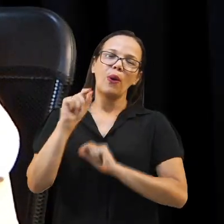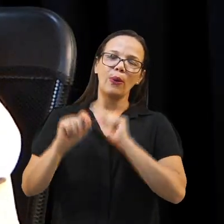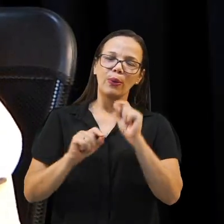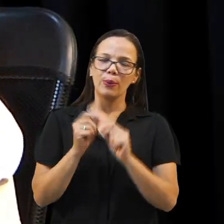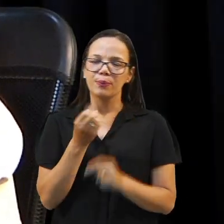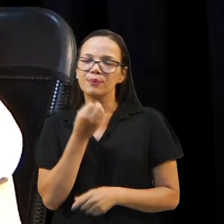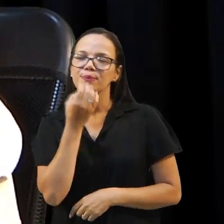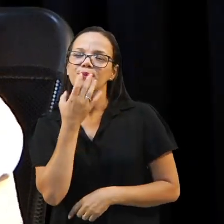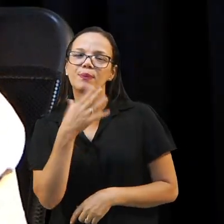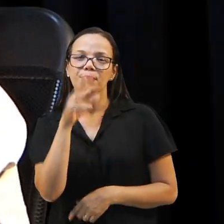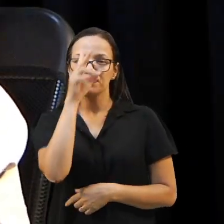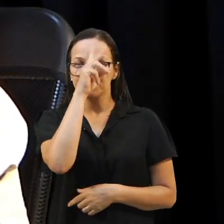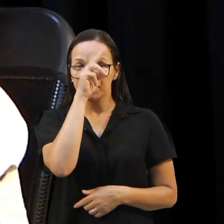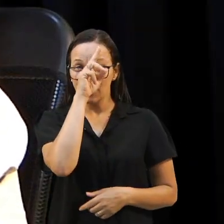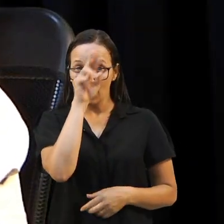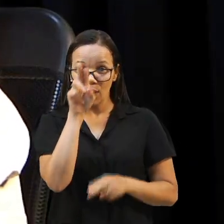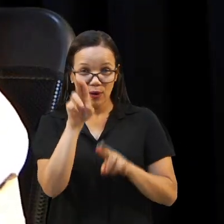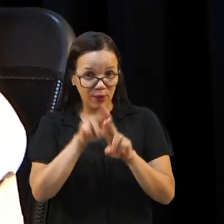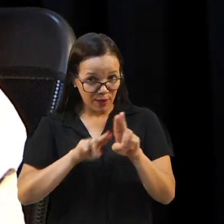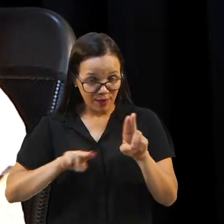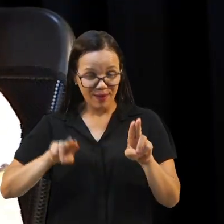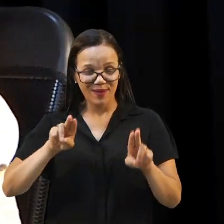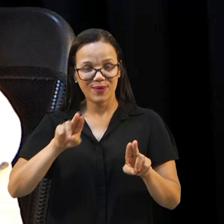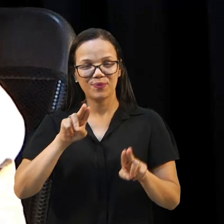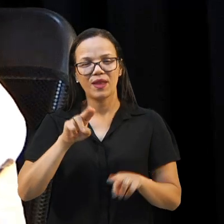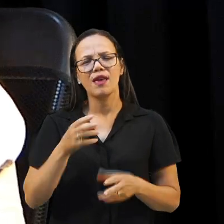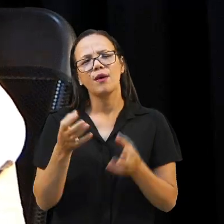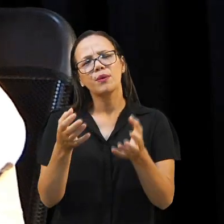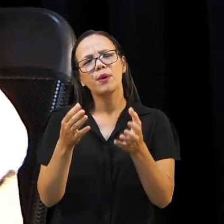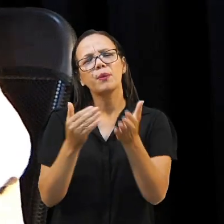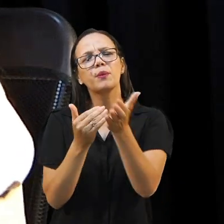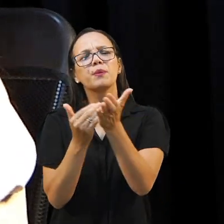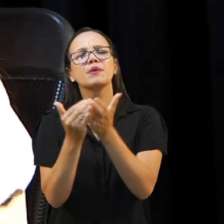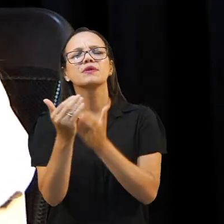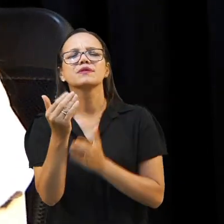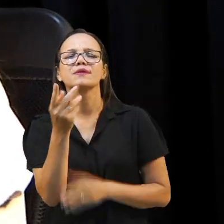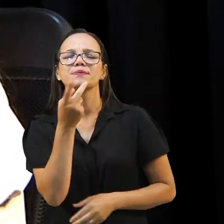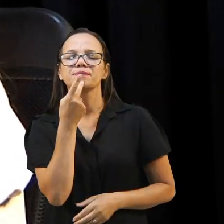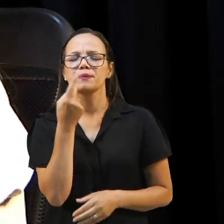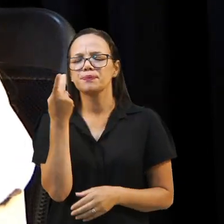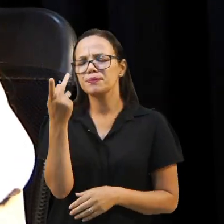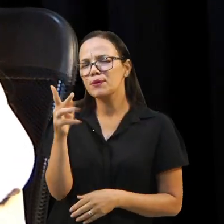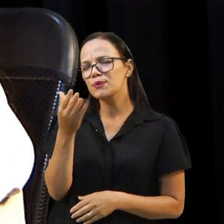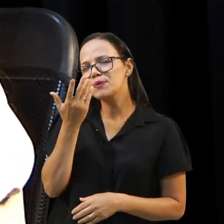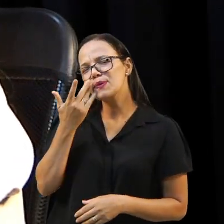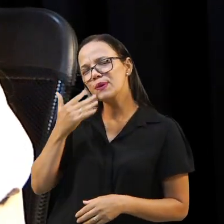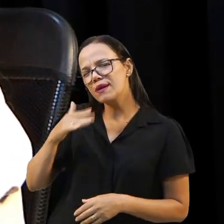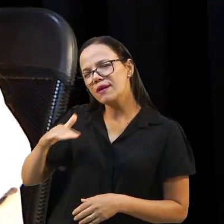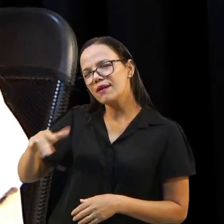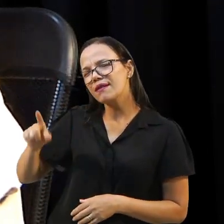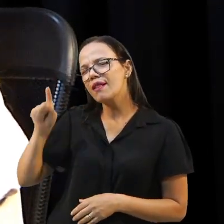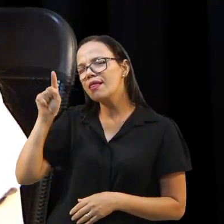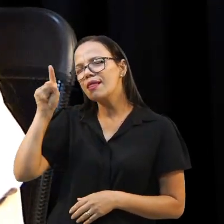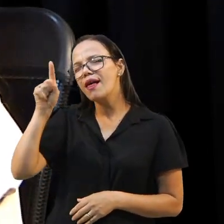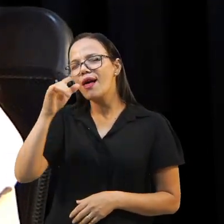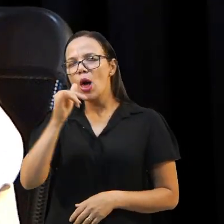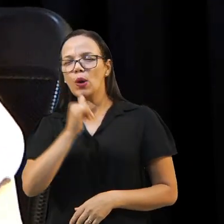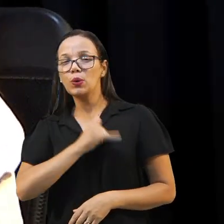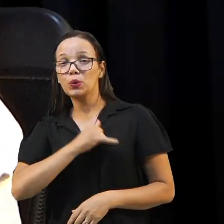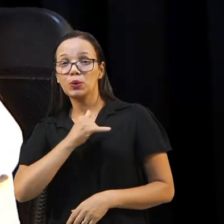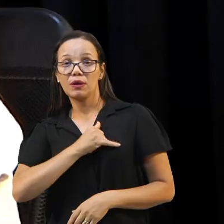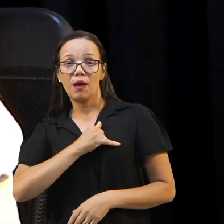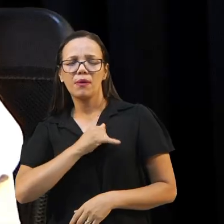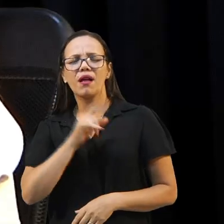da universidade, né? Mas eu queria começar falando da sua infância lá em Tuiutaba. O que o senhor